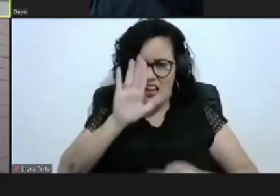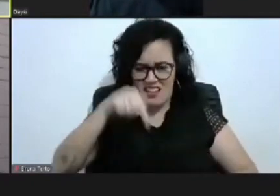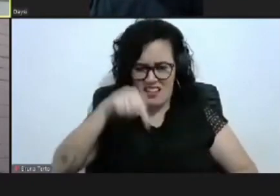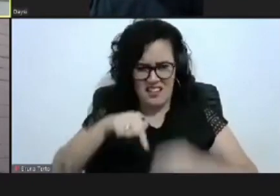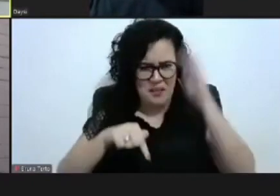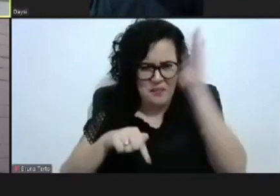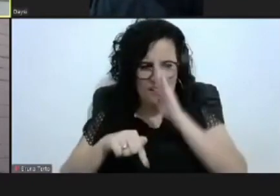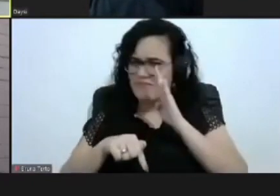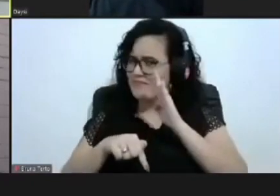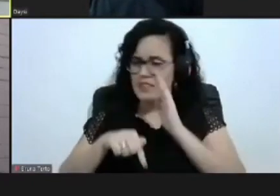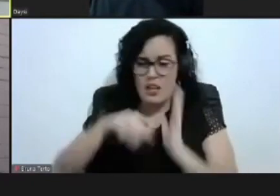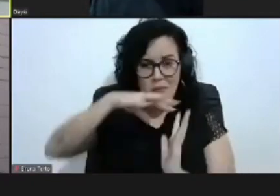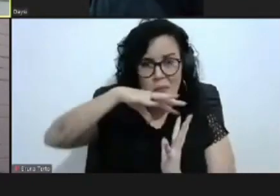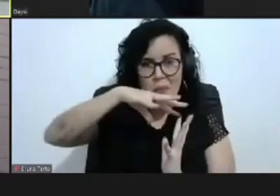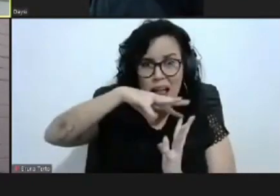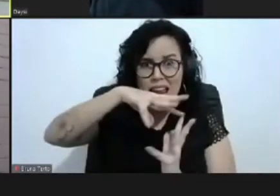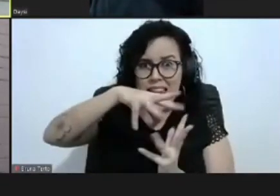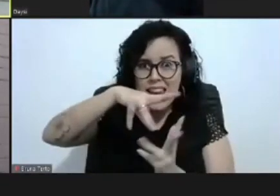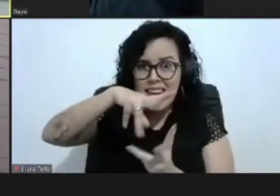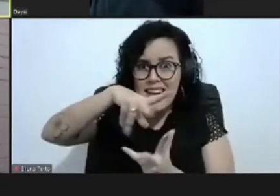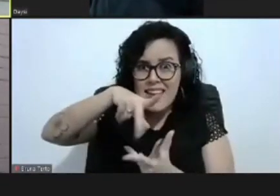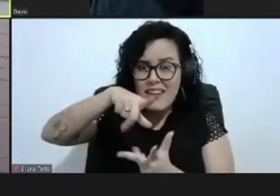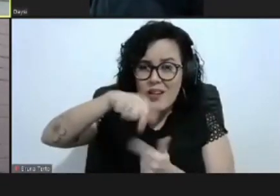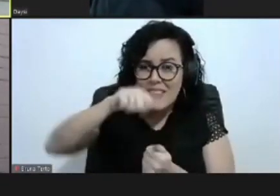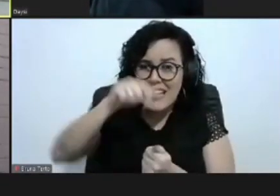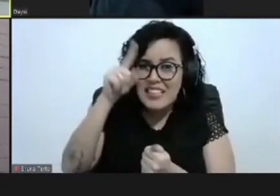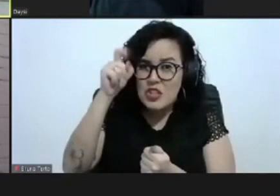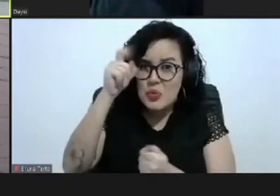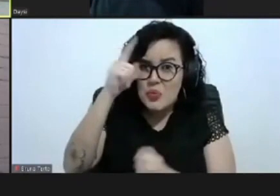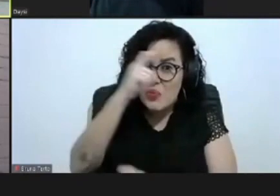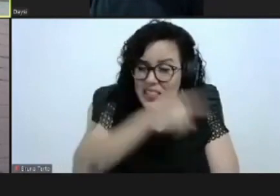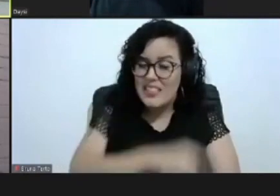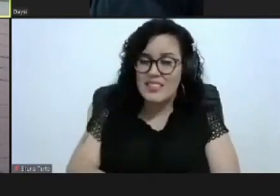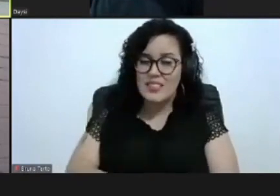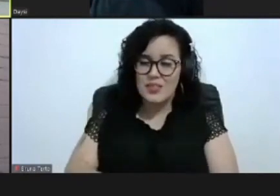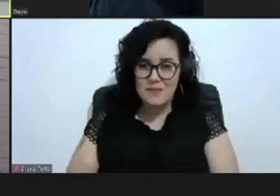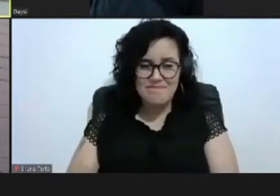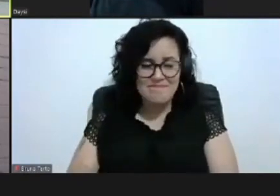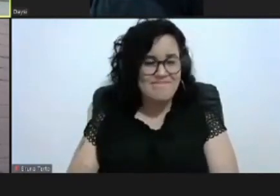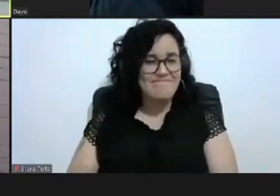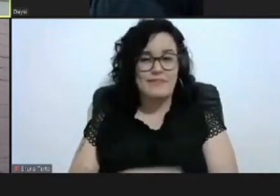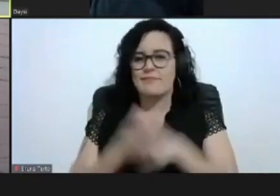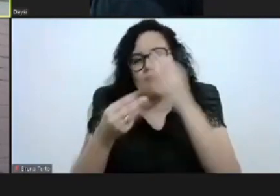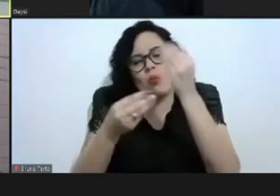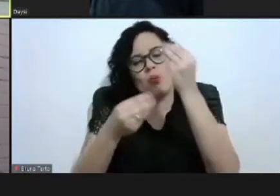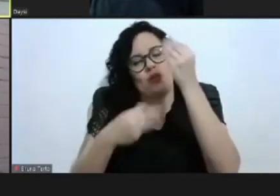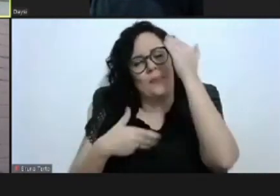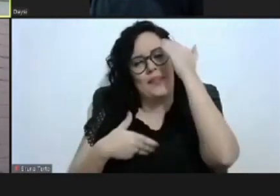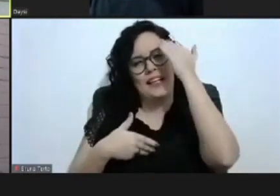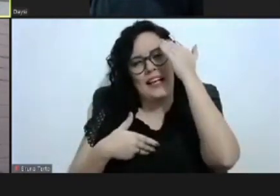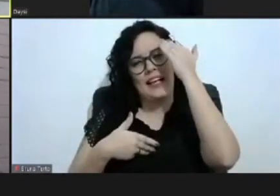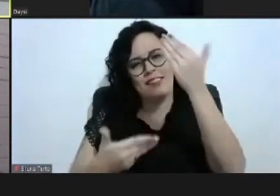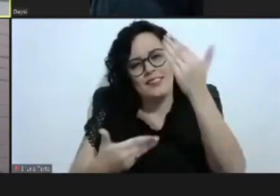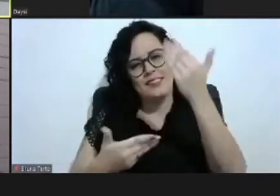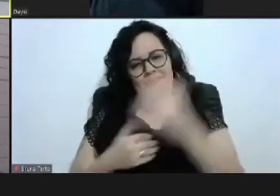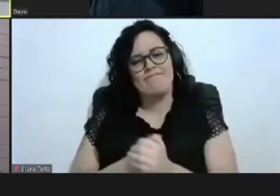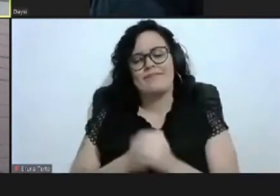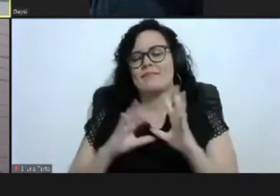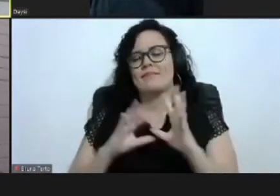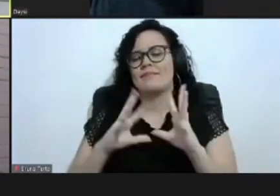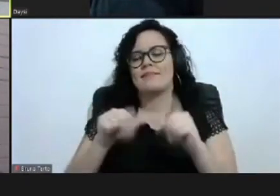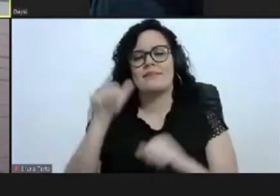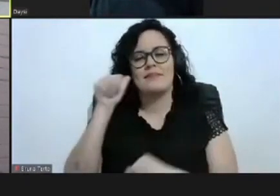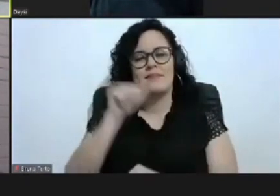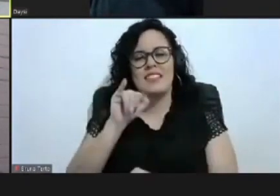envolve tanta distopia, e nós estamos aqui enfrentando. Então, obrigada, obrigada, Deise, obrigada,